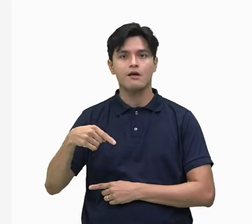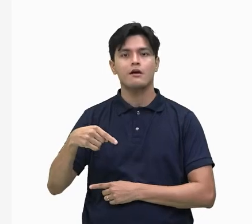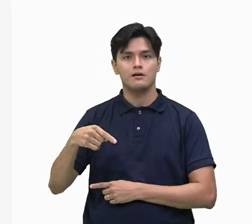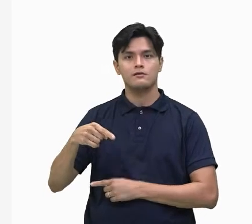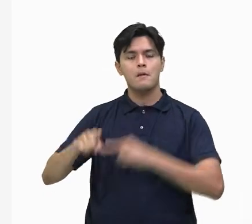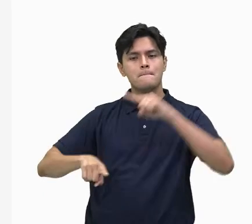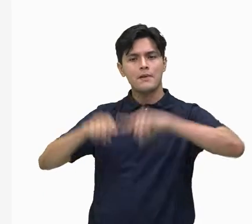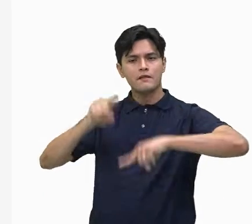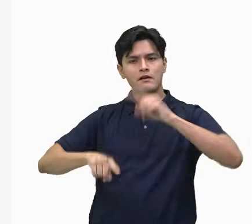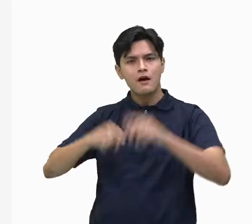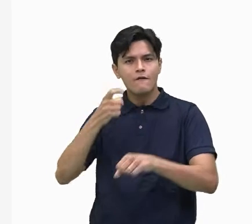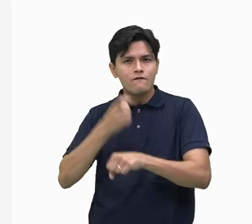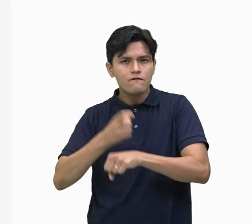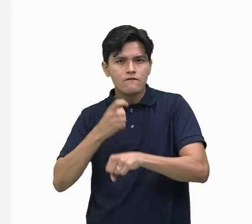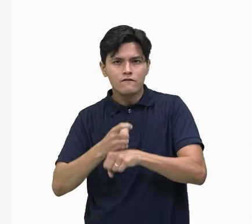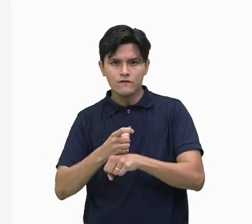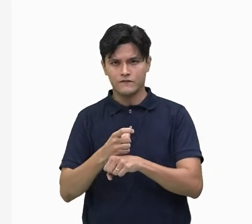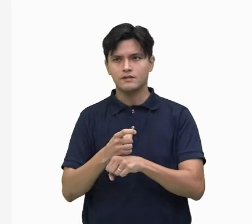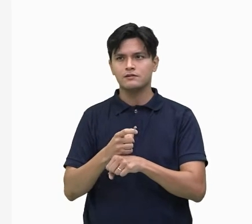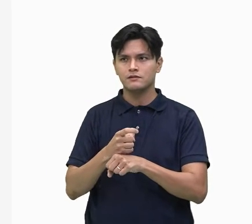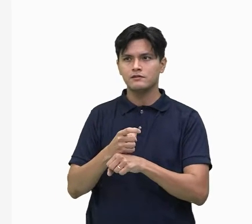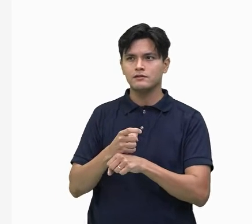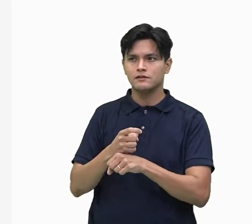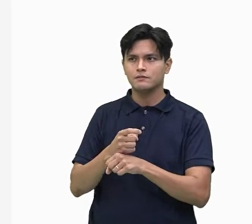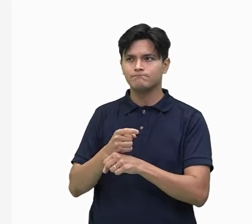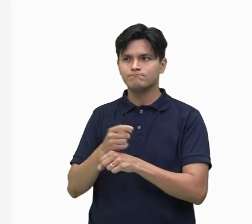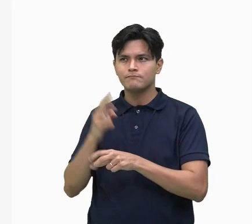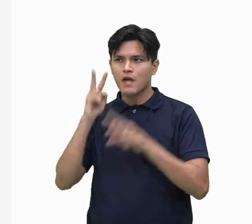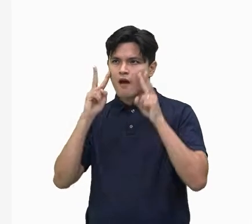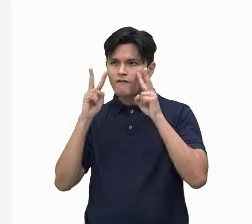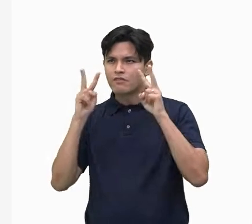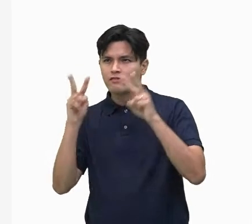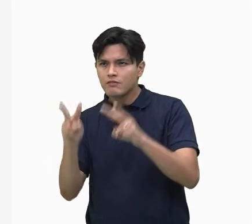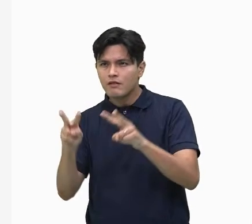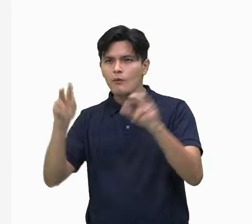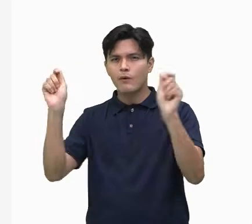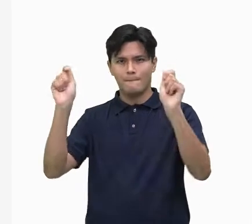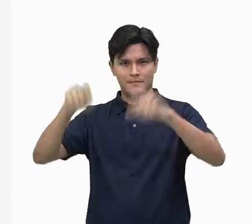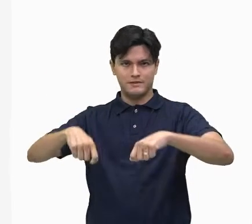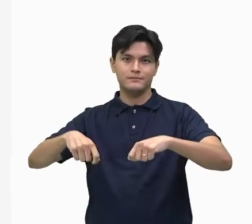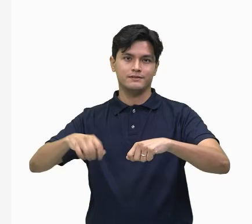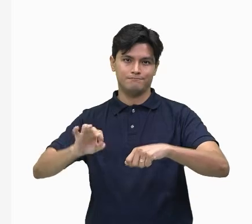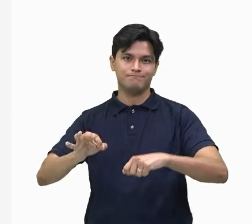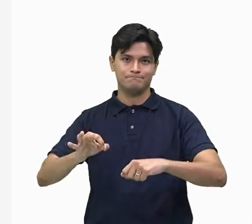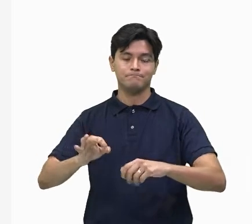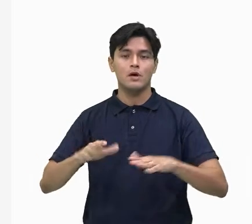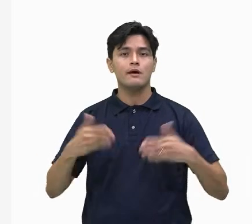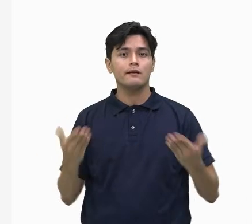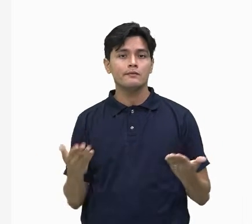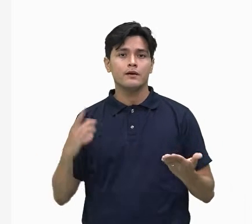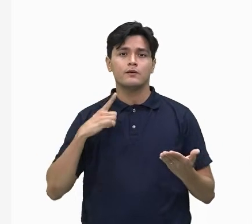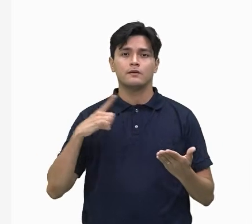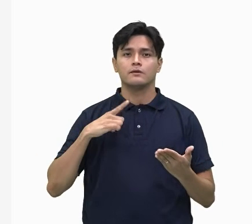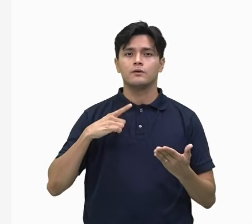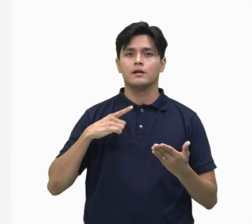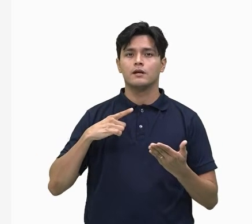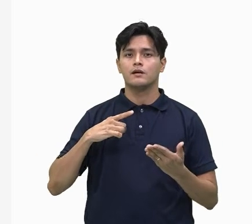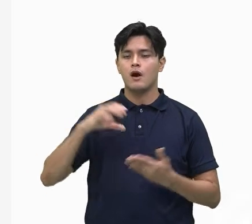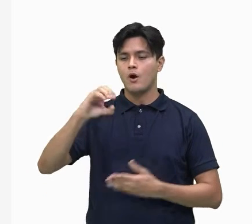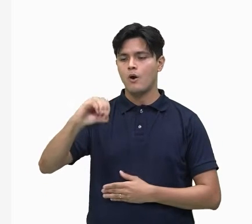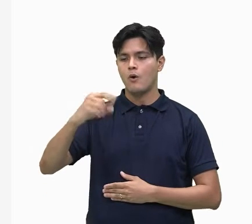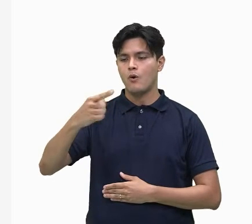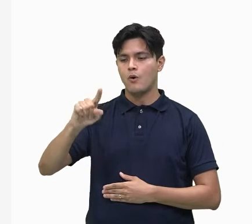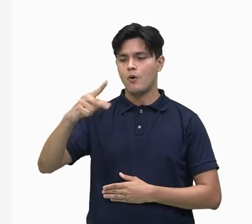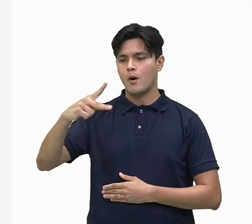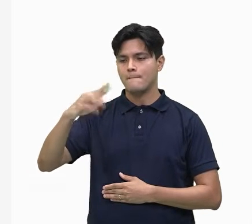visuais, produz a sensação da visão. Tá legal? E aí nós temos a ótica sendo dividida